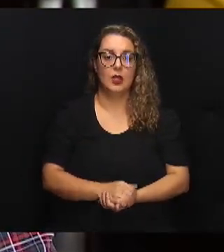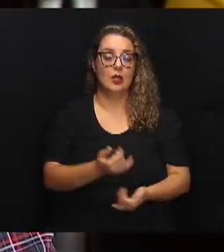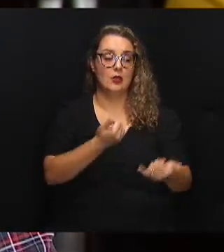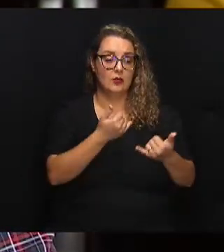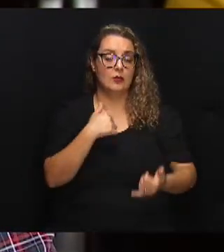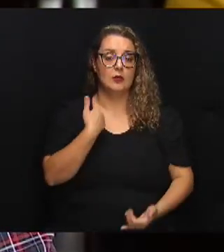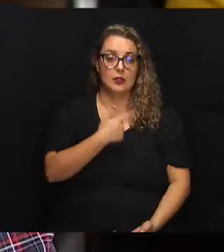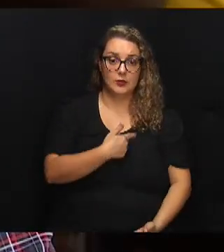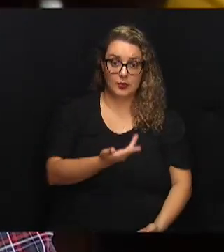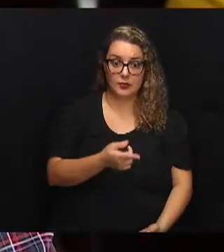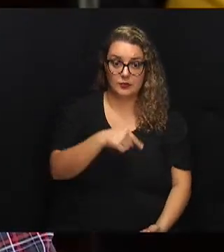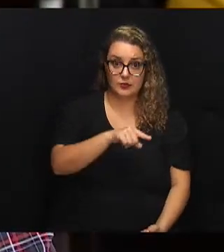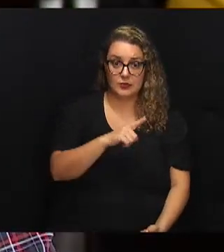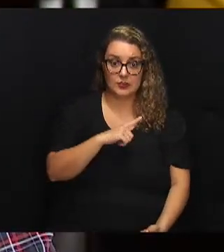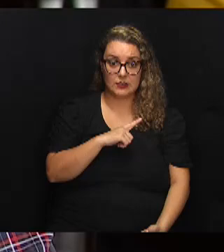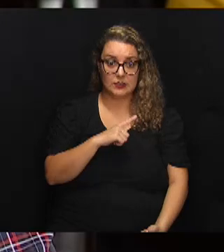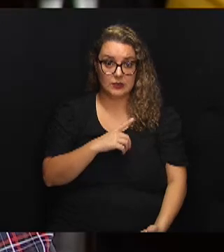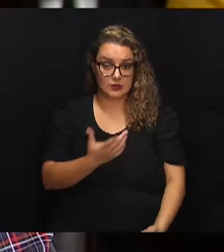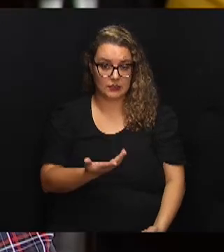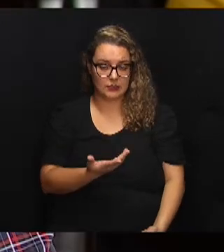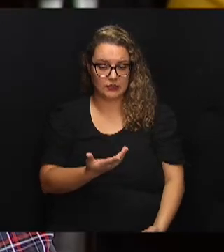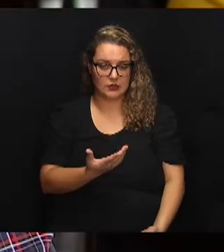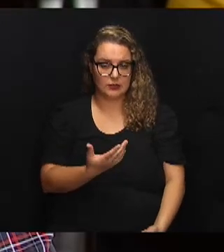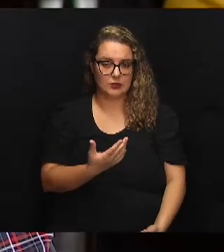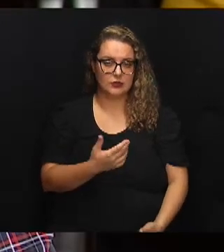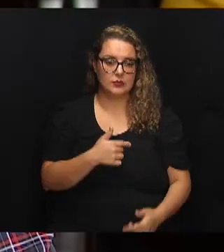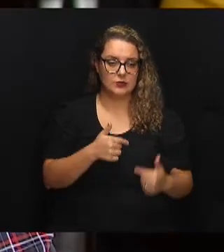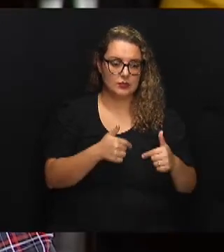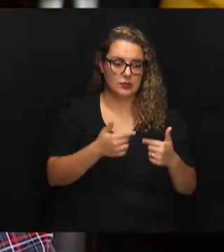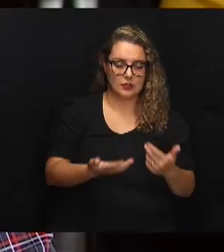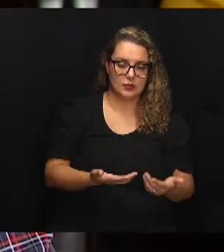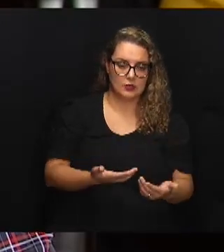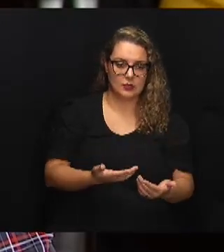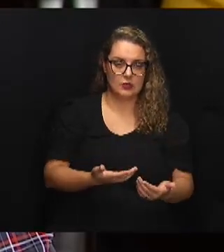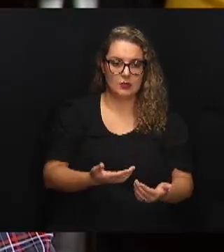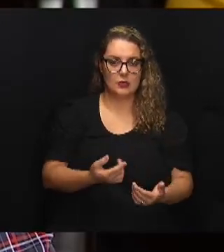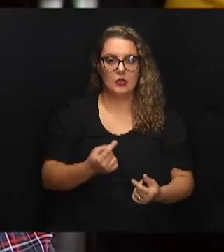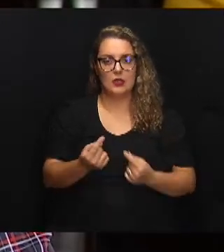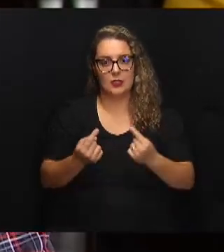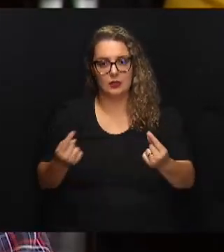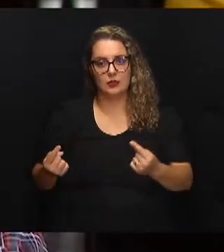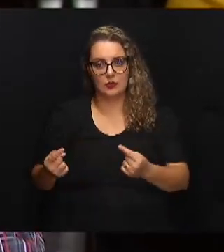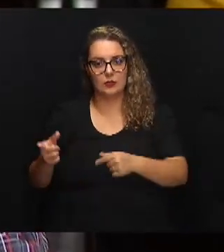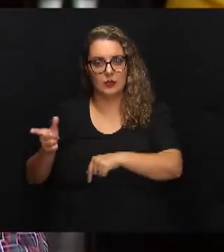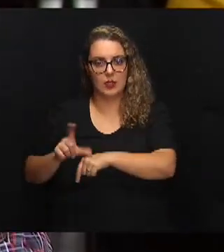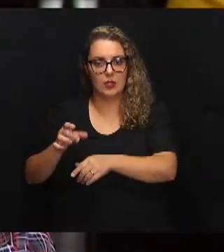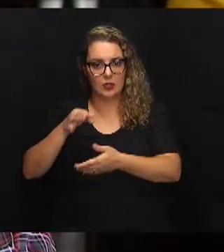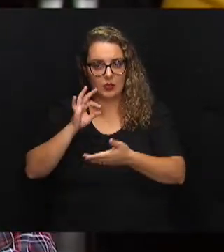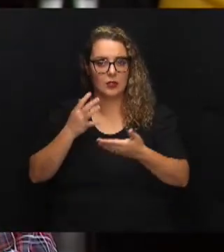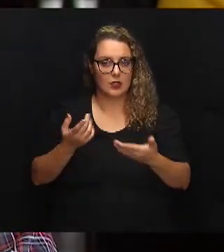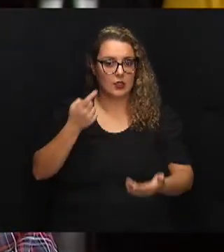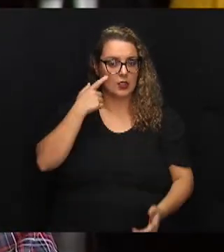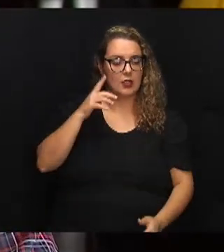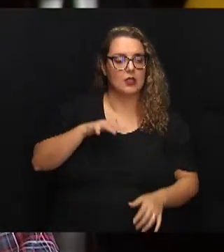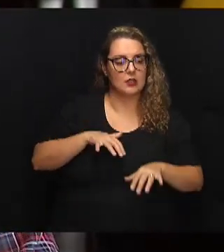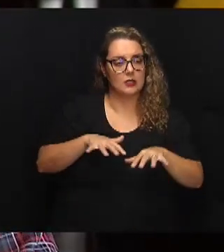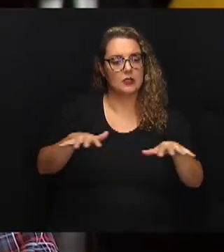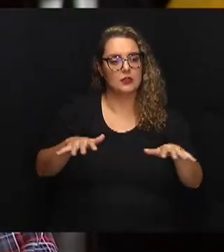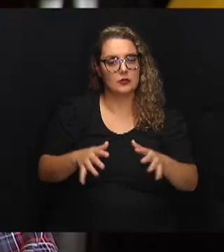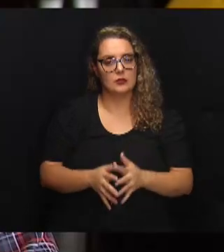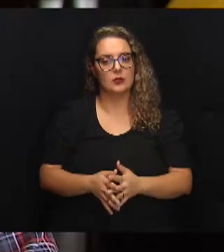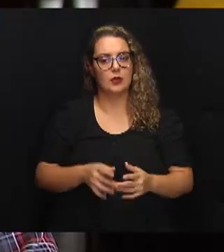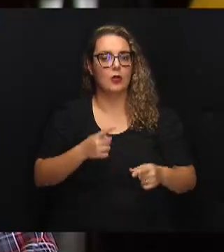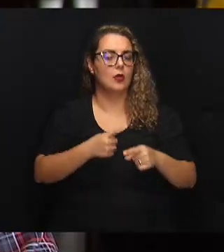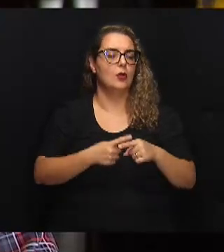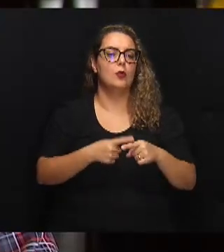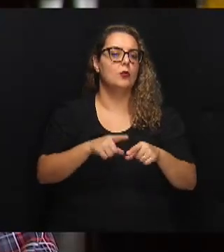têm esse modus operandi, por exemplo, de cada vez estar em um café, que a ideia é expandir. Por que